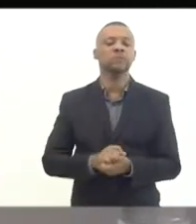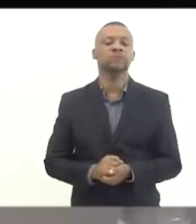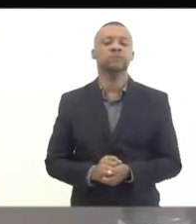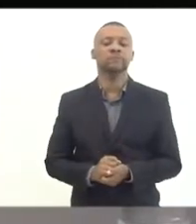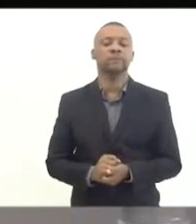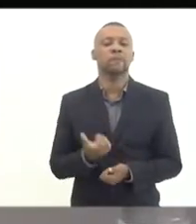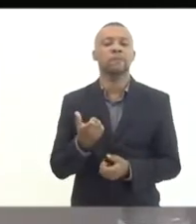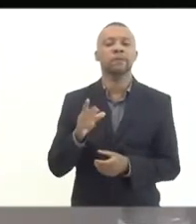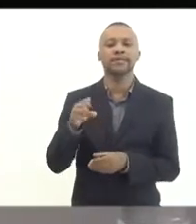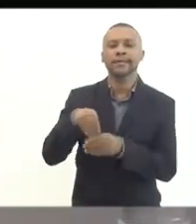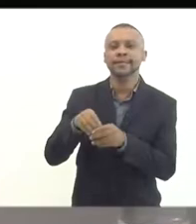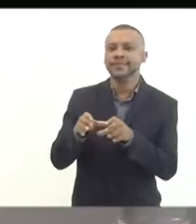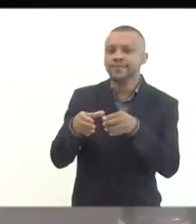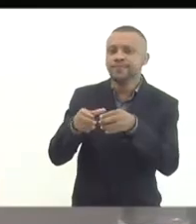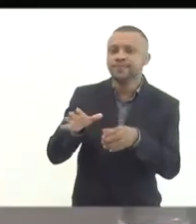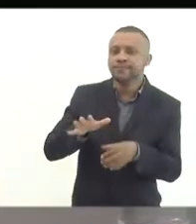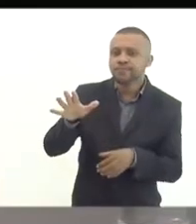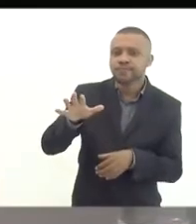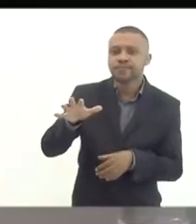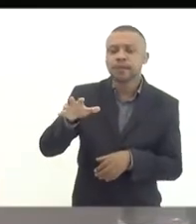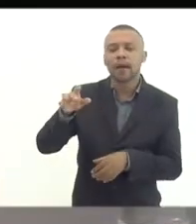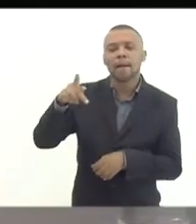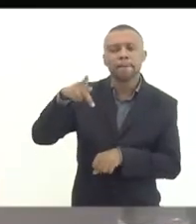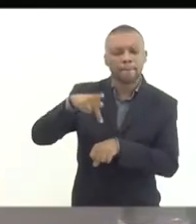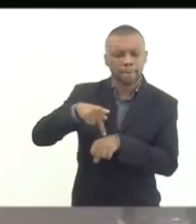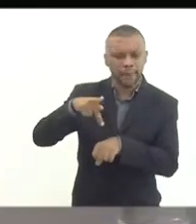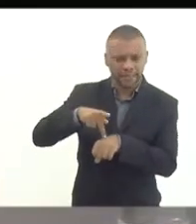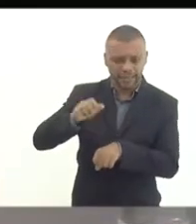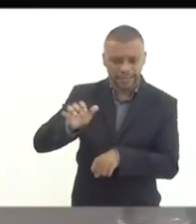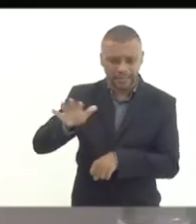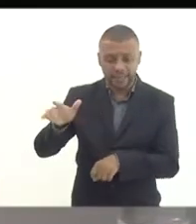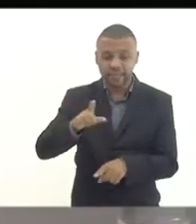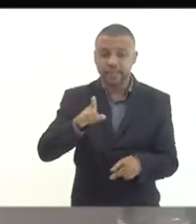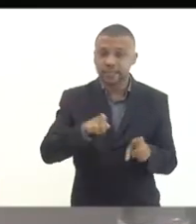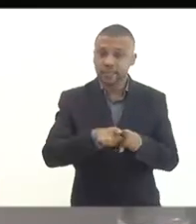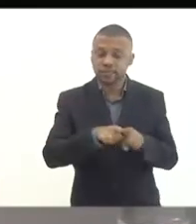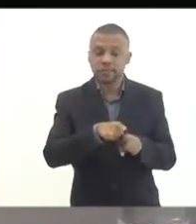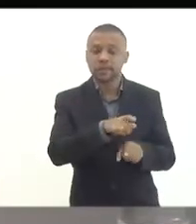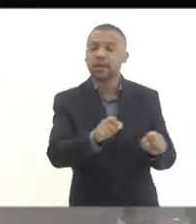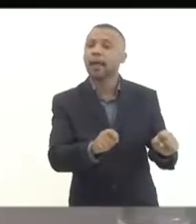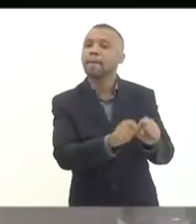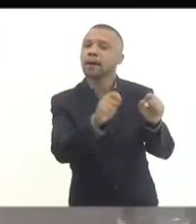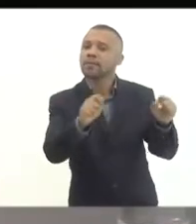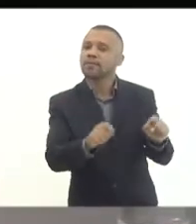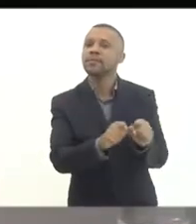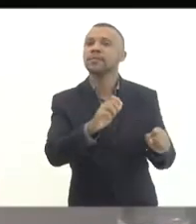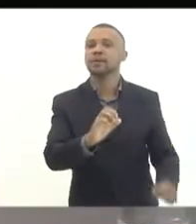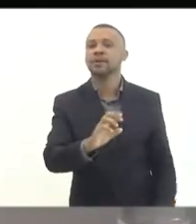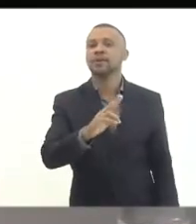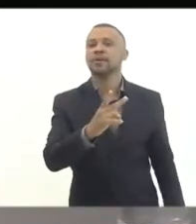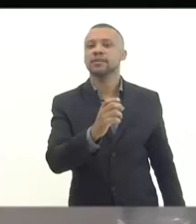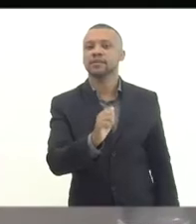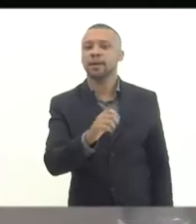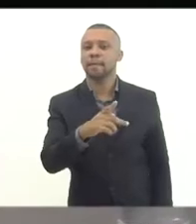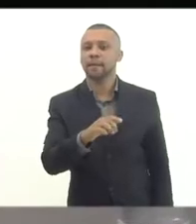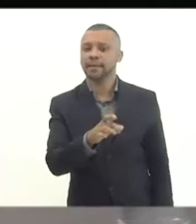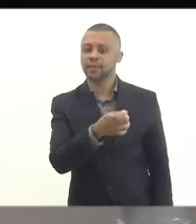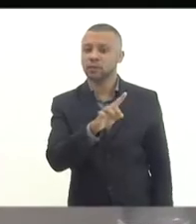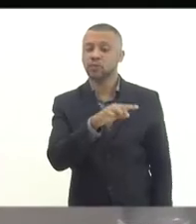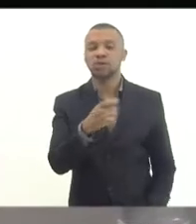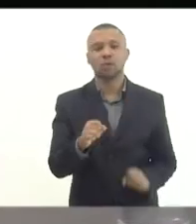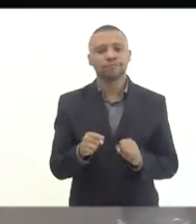nas comunidades de Pedreira e chapadão e se tiver êxito que a gente vai se empenhar bastante